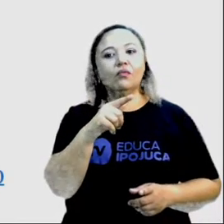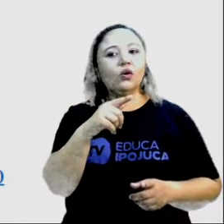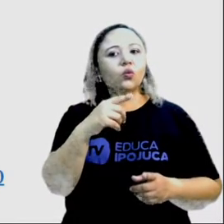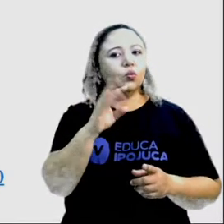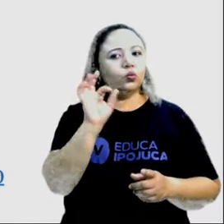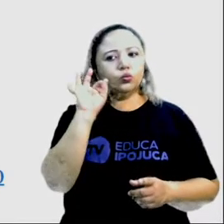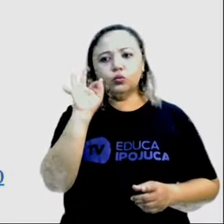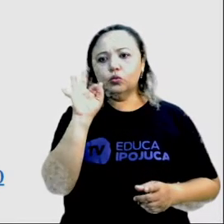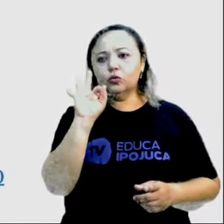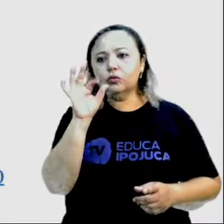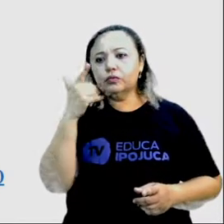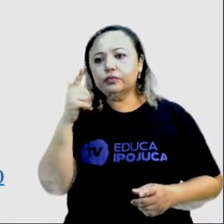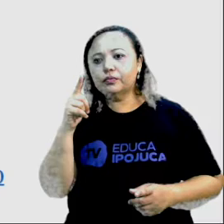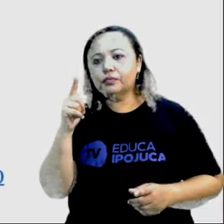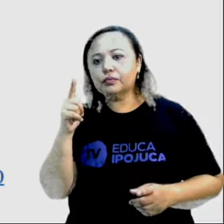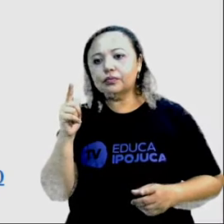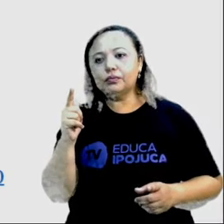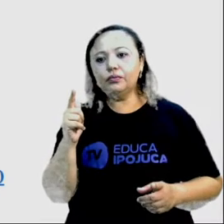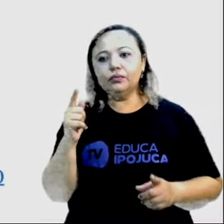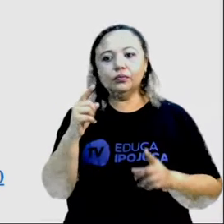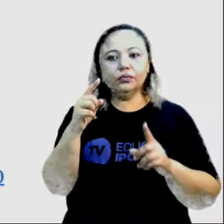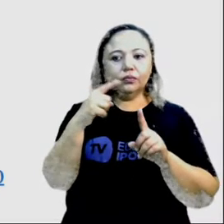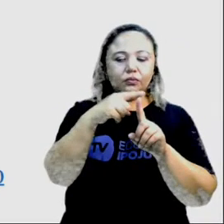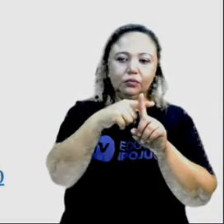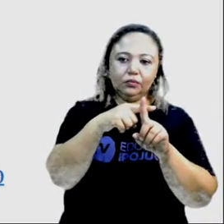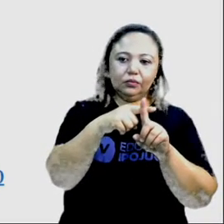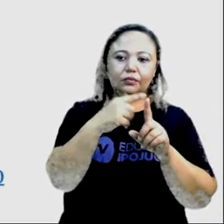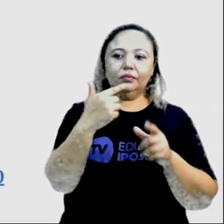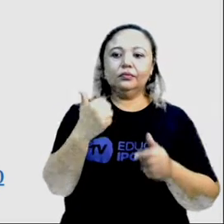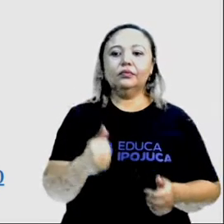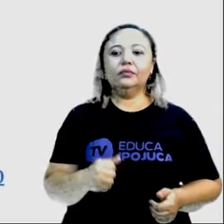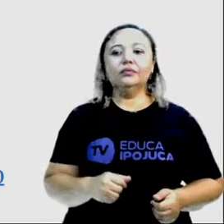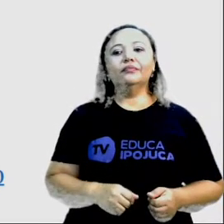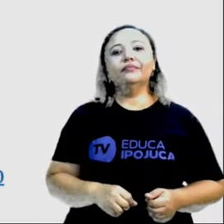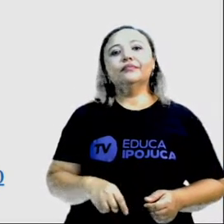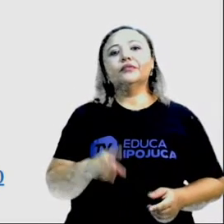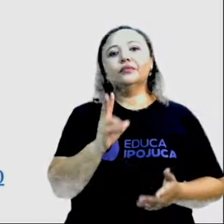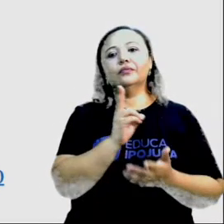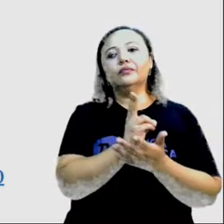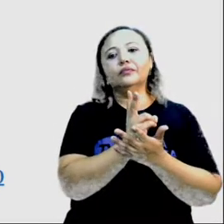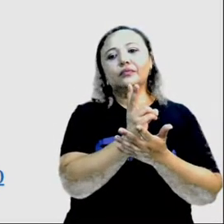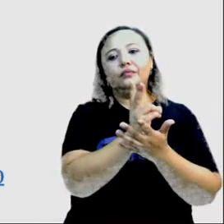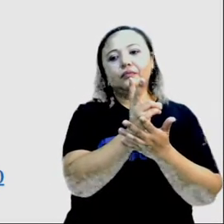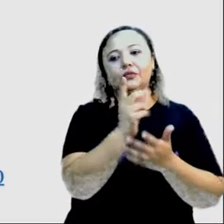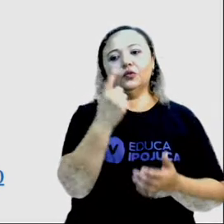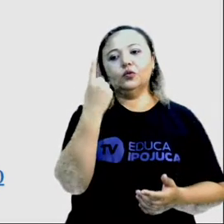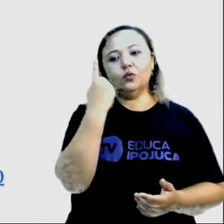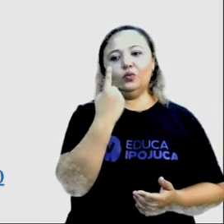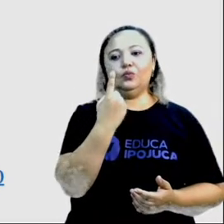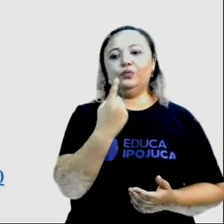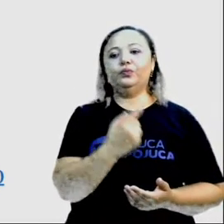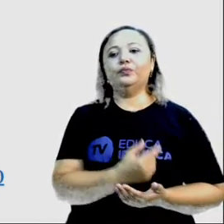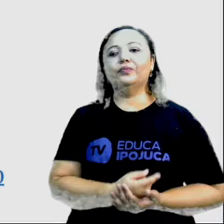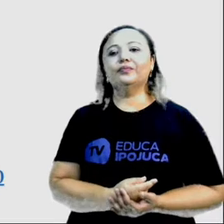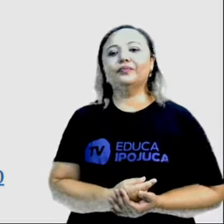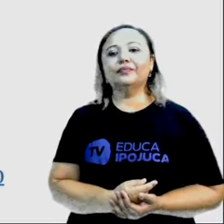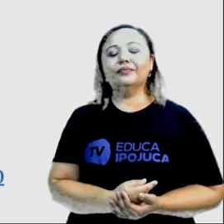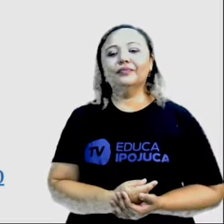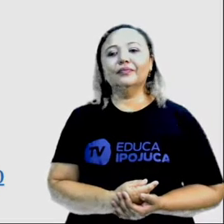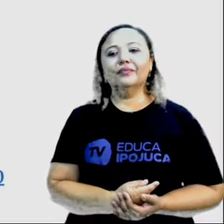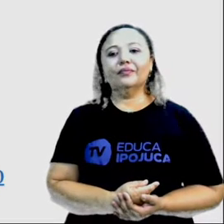temos nenhum outro para adicionar junto com ele, então, continuamos com 1,